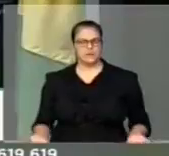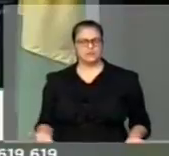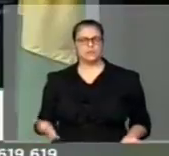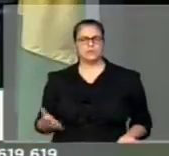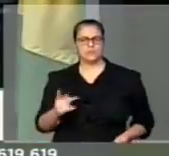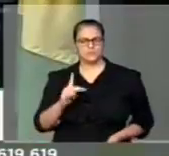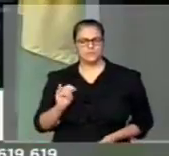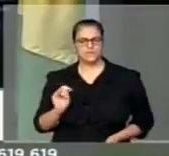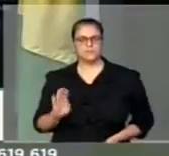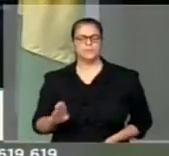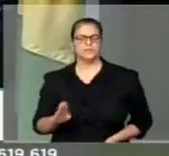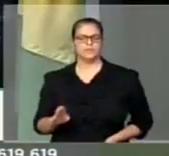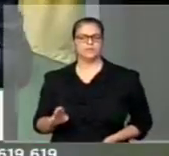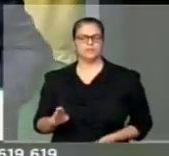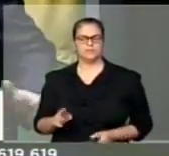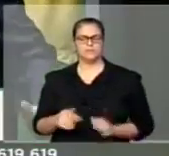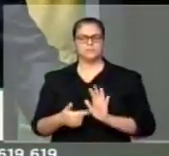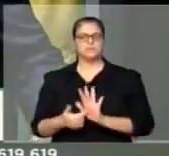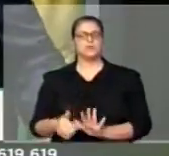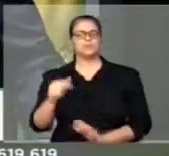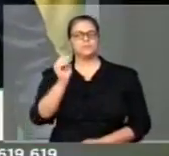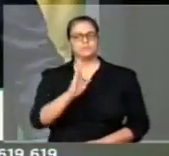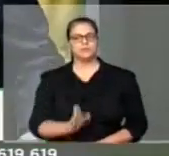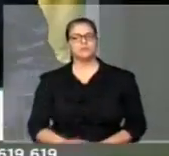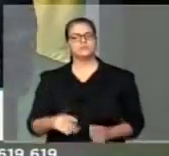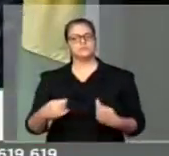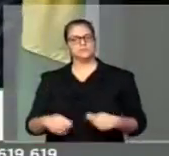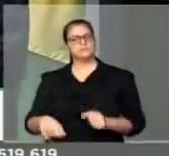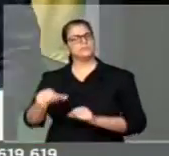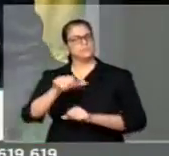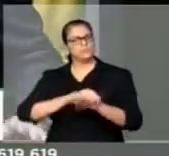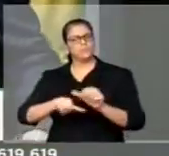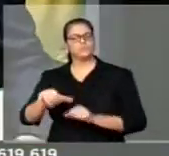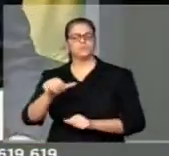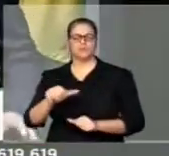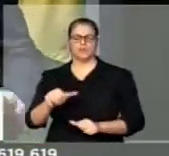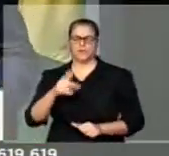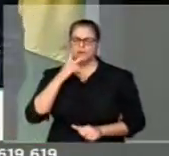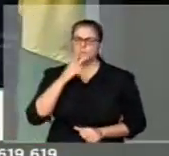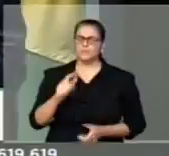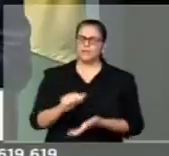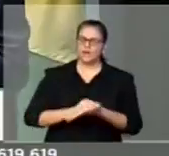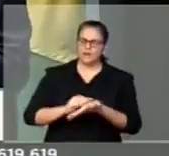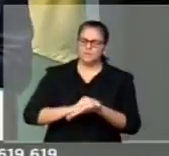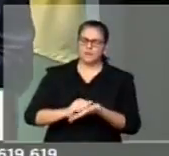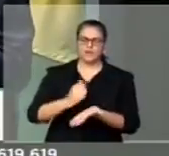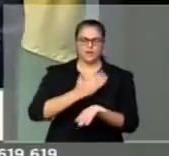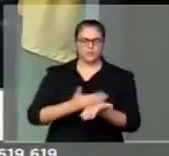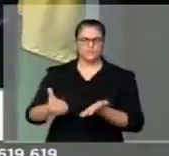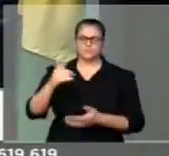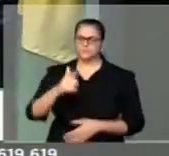Isso mostra que o país precisa de um reencontro, precisa de um recomeço, precisa de